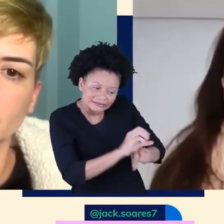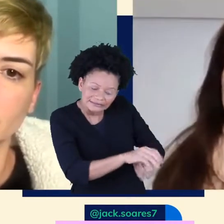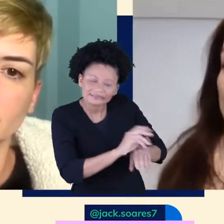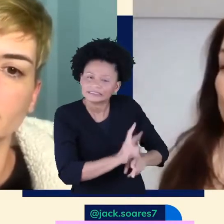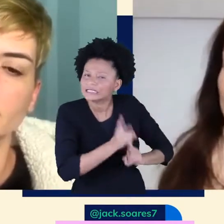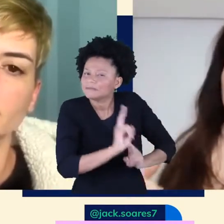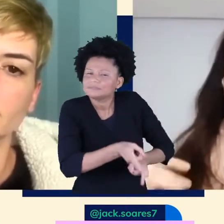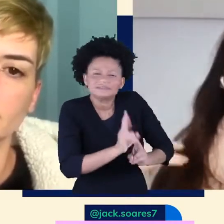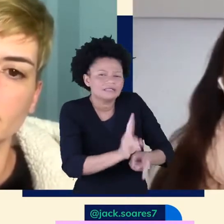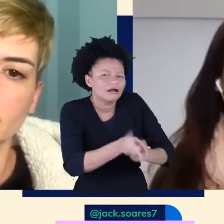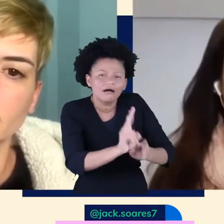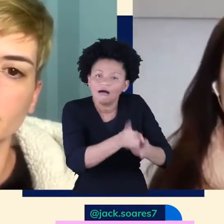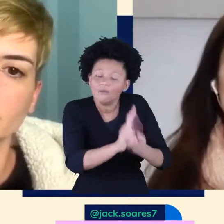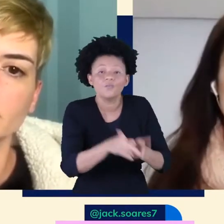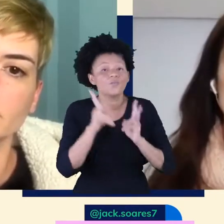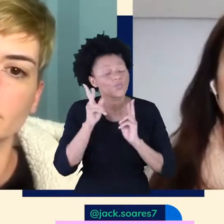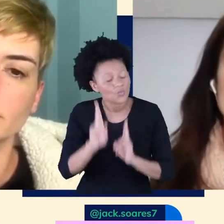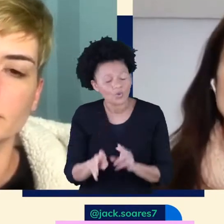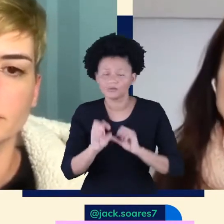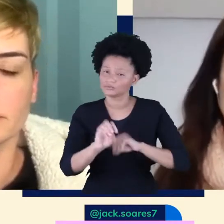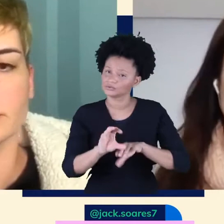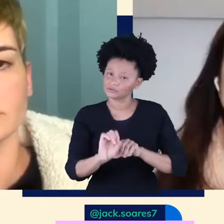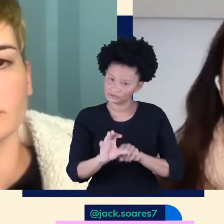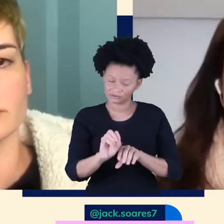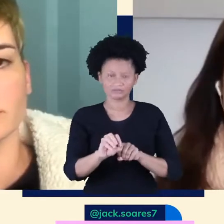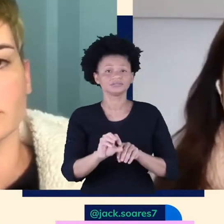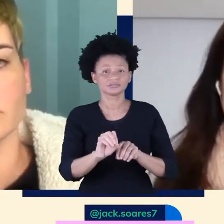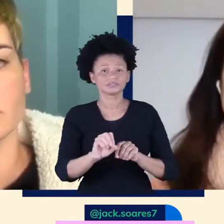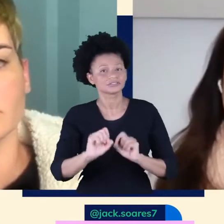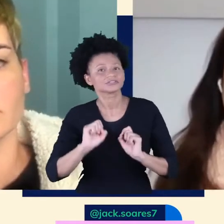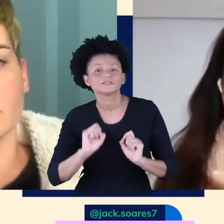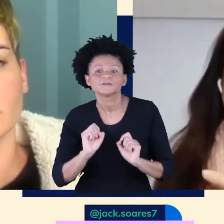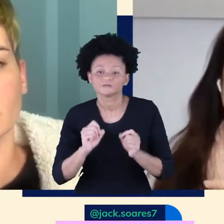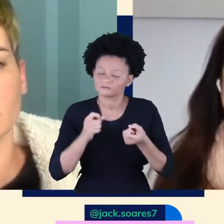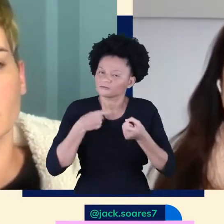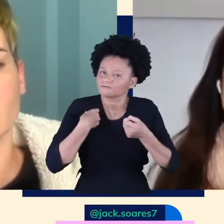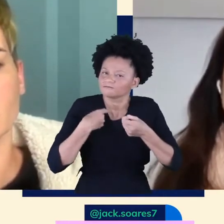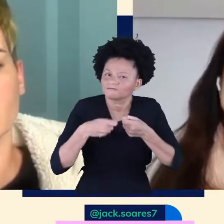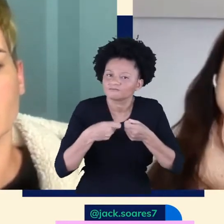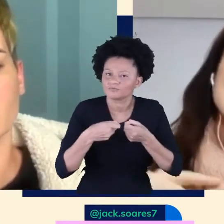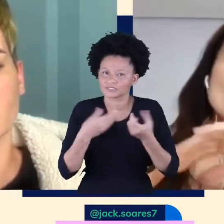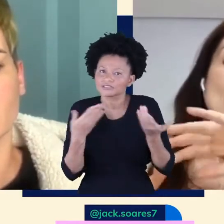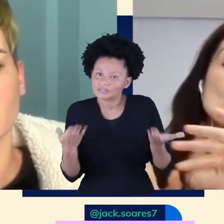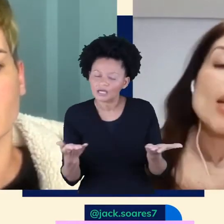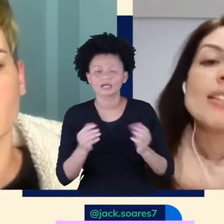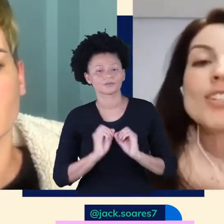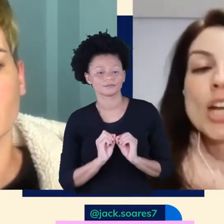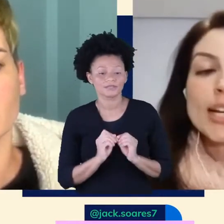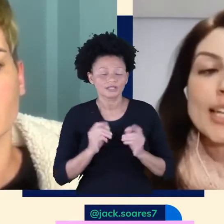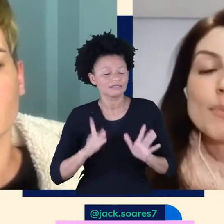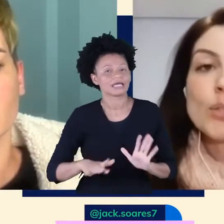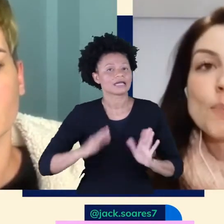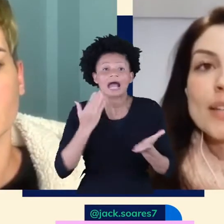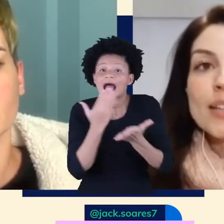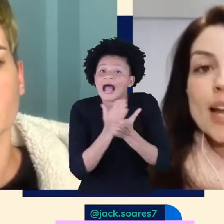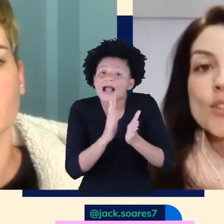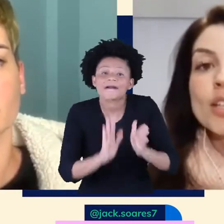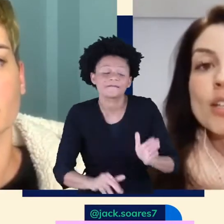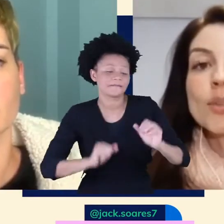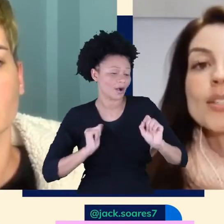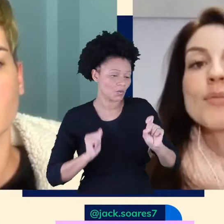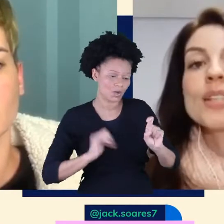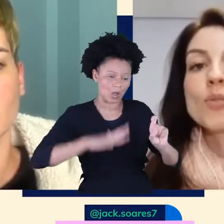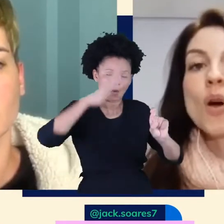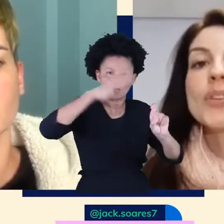forma contínua desde de quando a criança nasce, a gente já vai falar mais um pouquinho sobre isso, mas a gente tem que deixar aquele mito para trás,